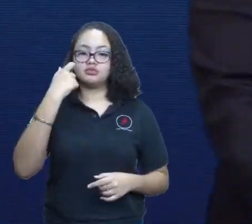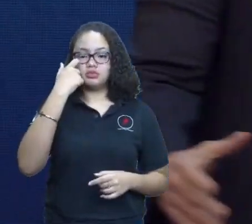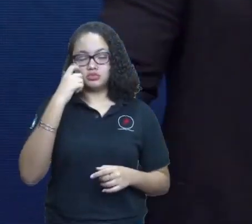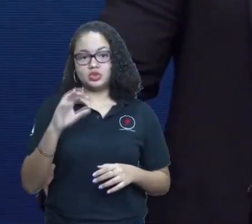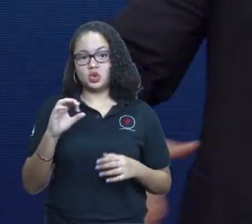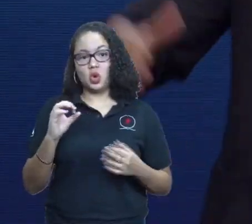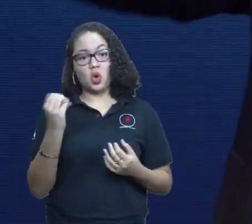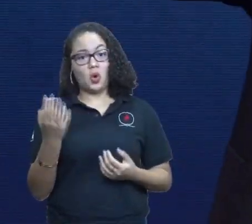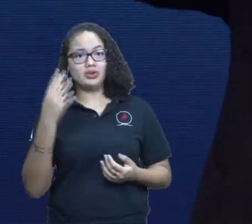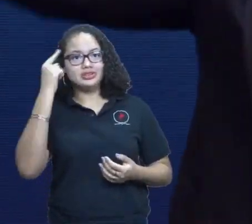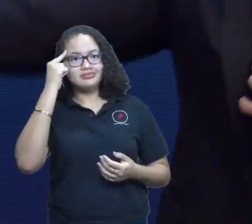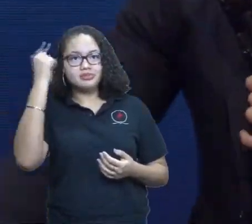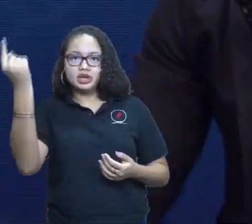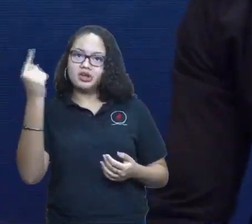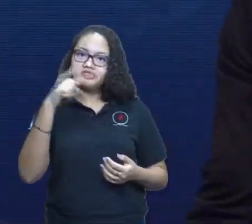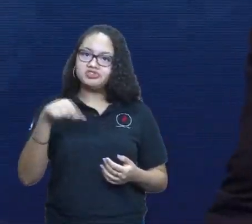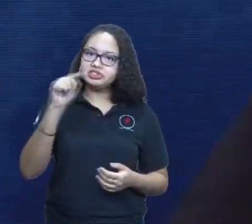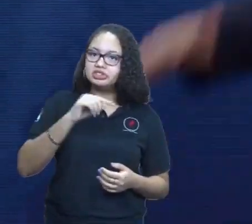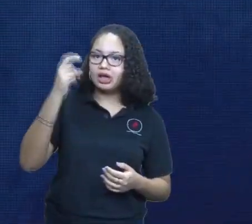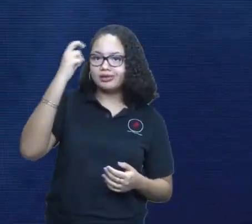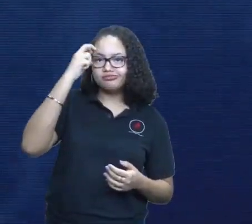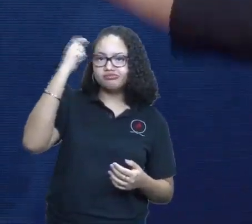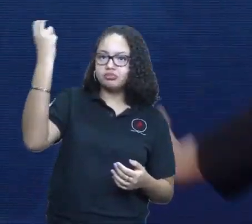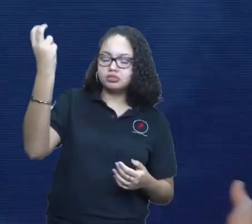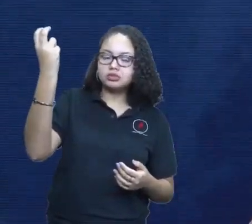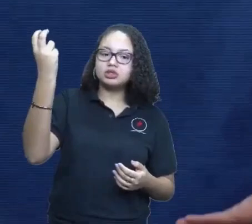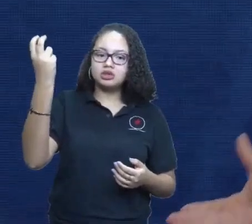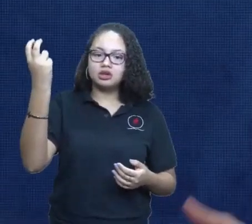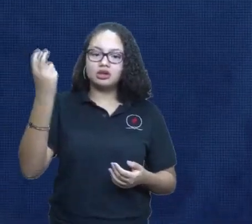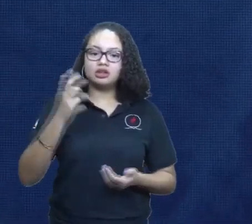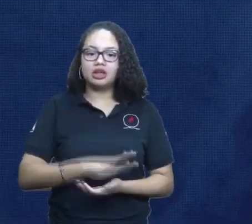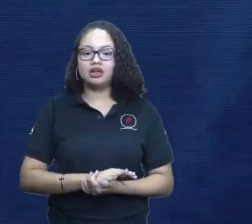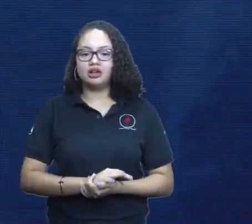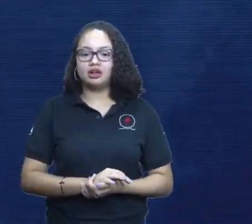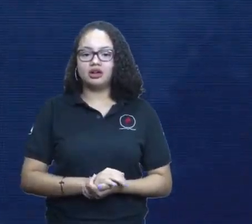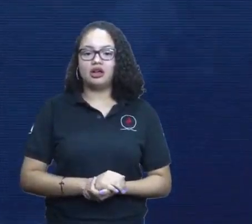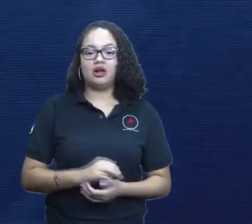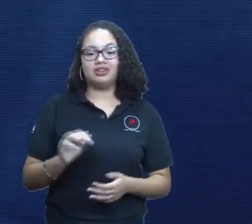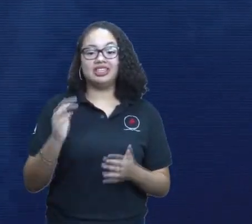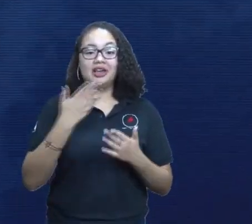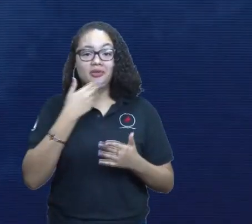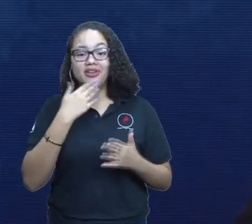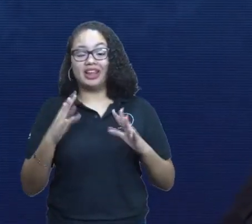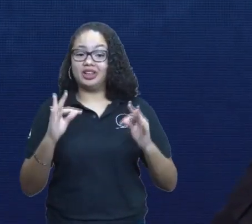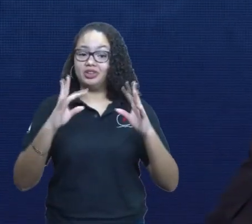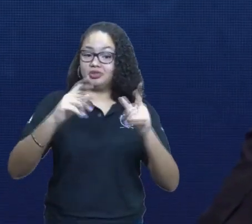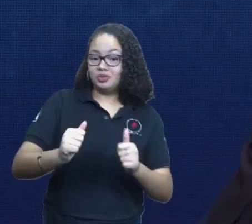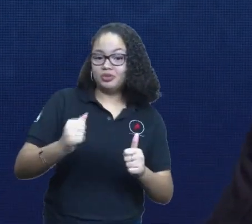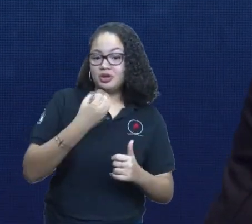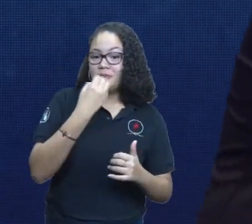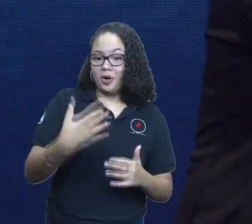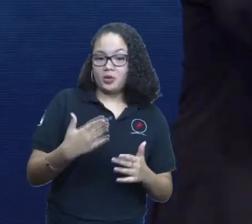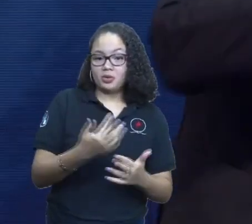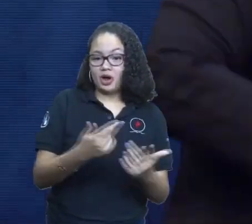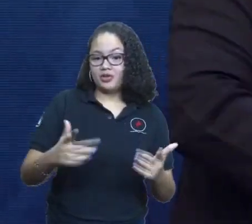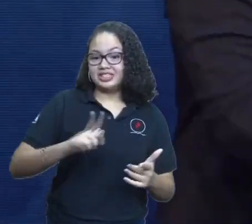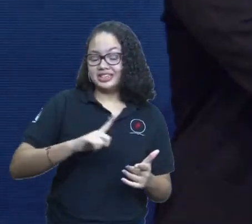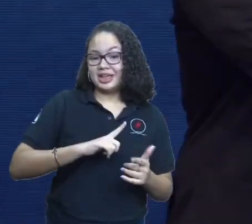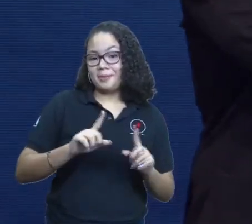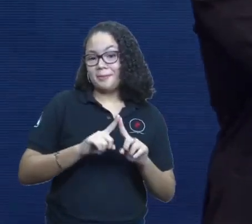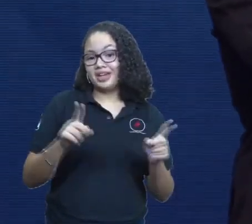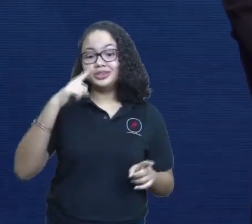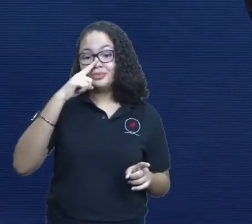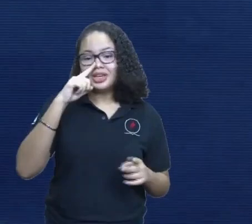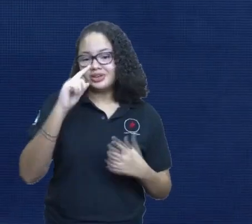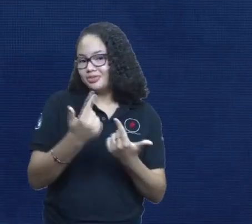ou você acha que você é tão espertalhão assim tão inteligente então assim que você vai aproveitar tudo de bom que uma coisa tem mas não vai assumir